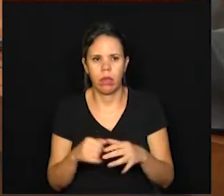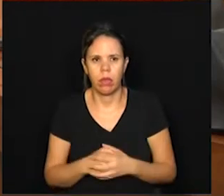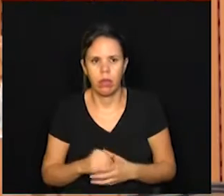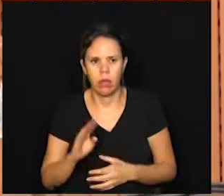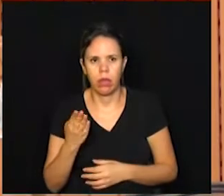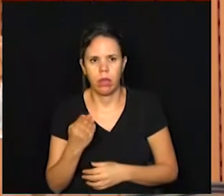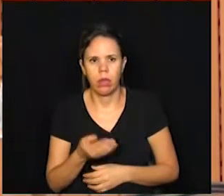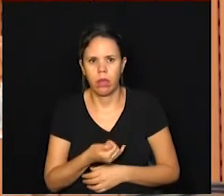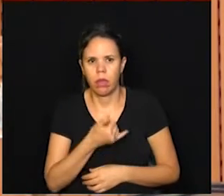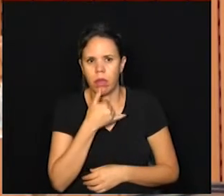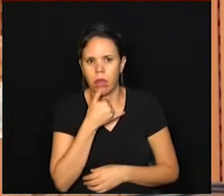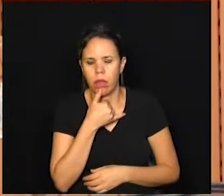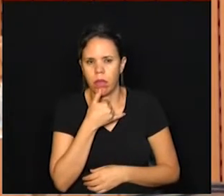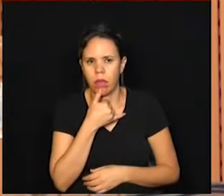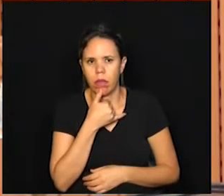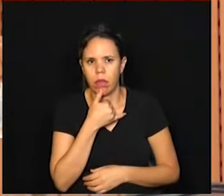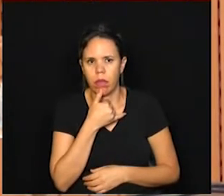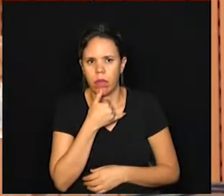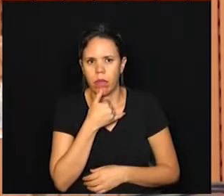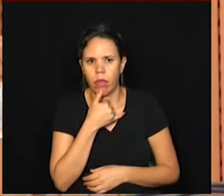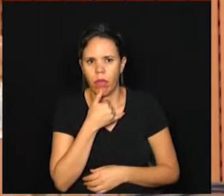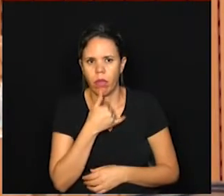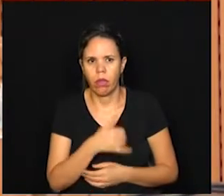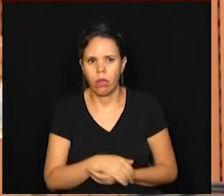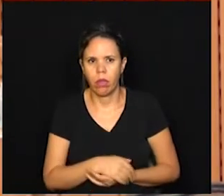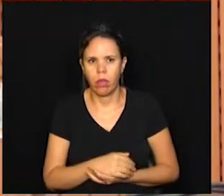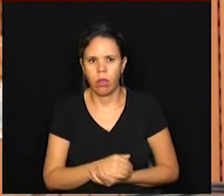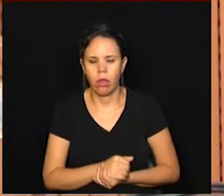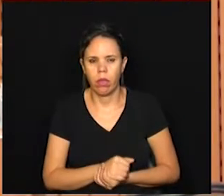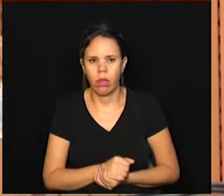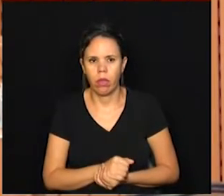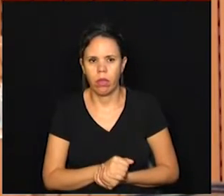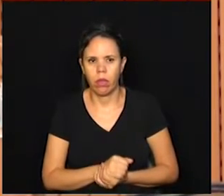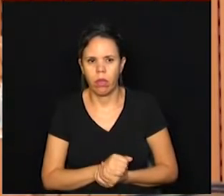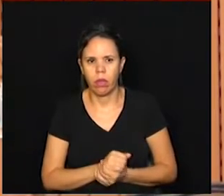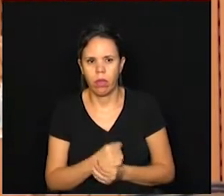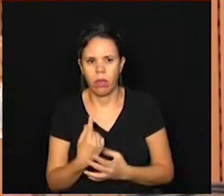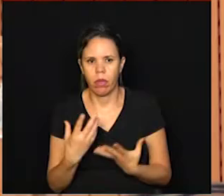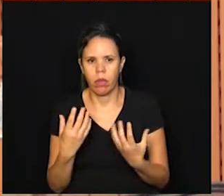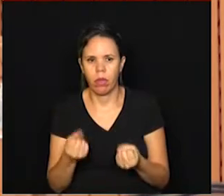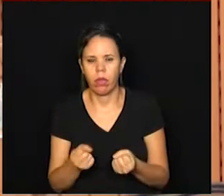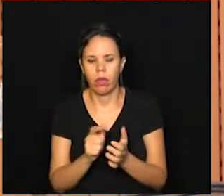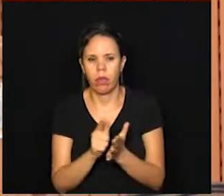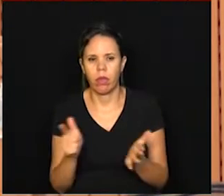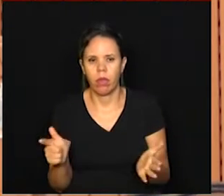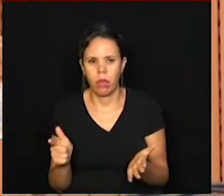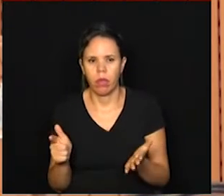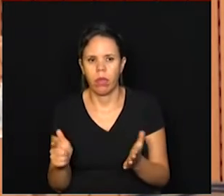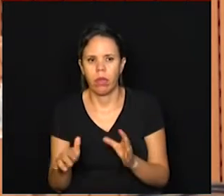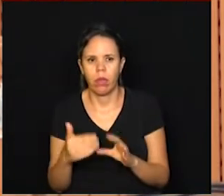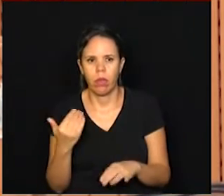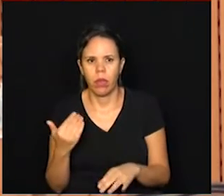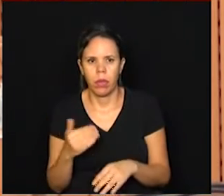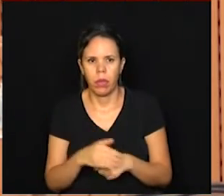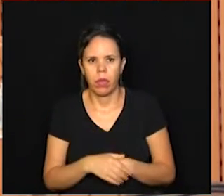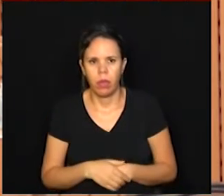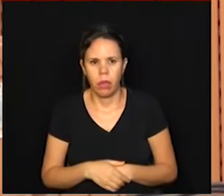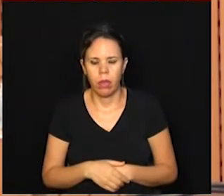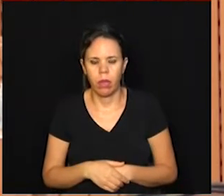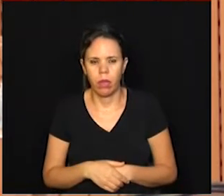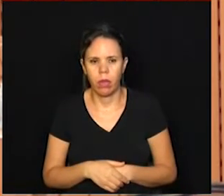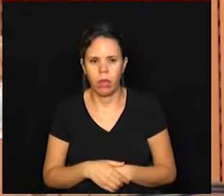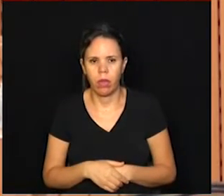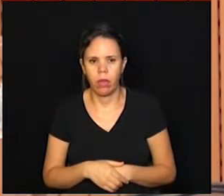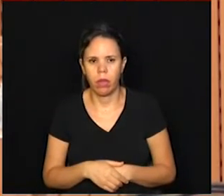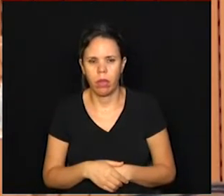falsa, infelizmente. Nós, assim que assumimos o jornal, recebemos lá um release